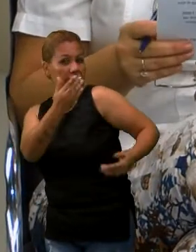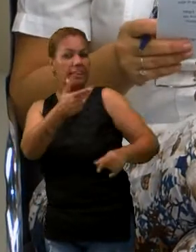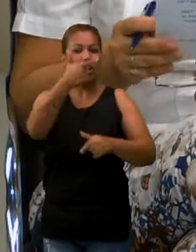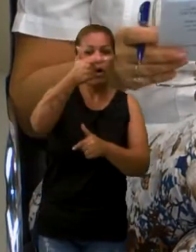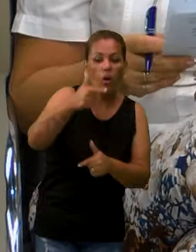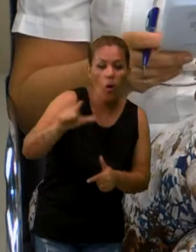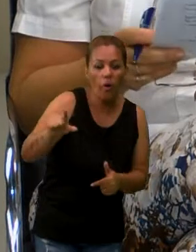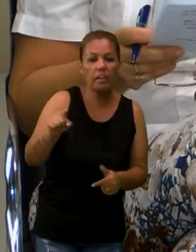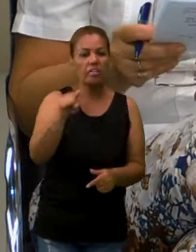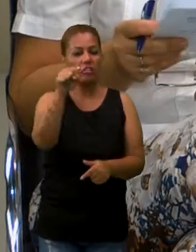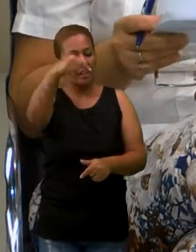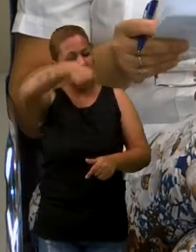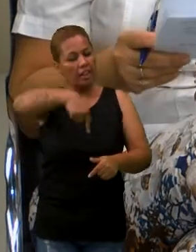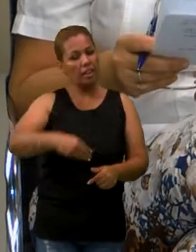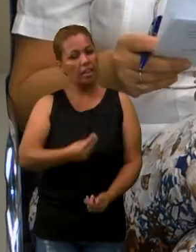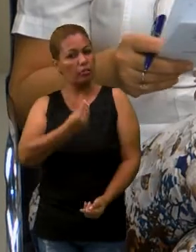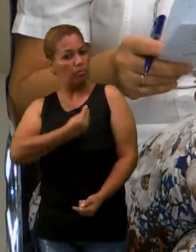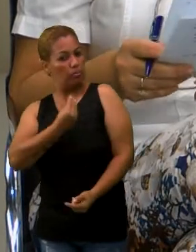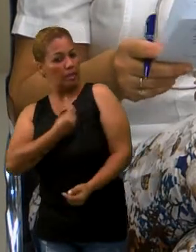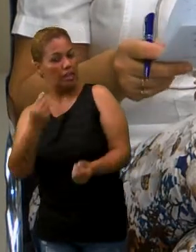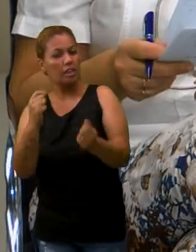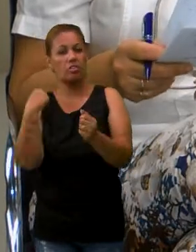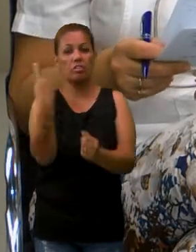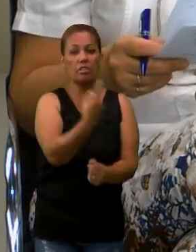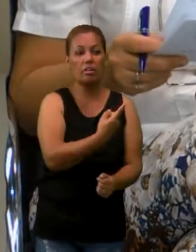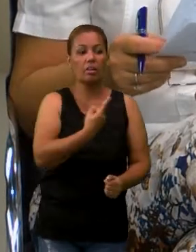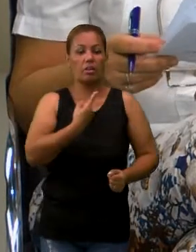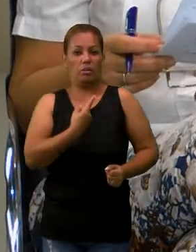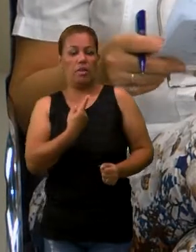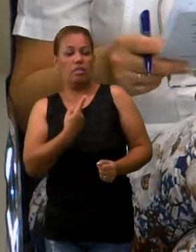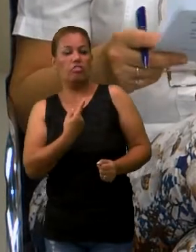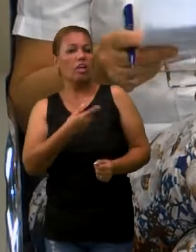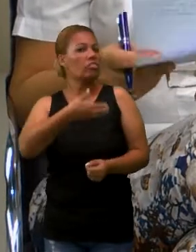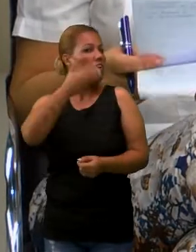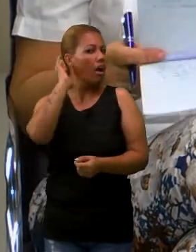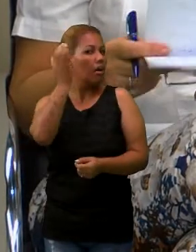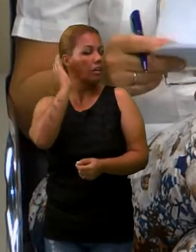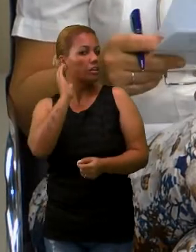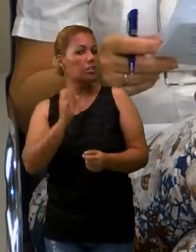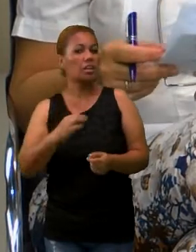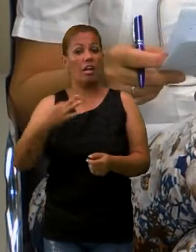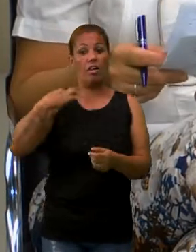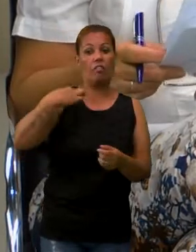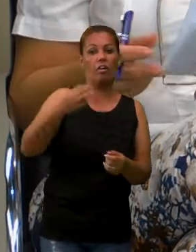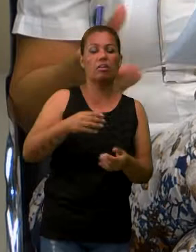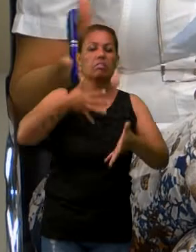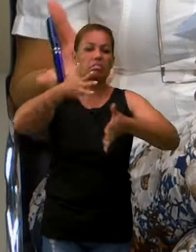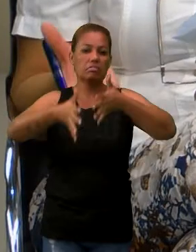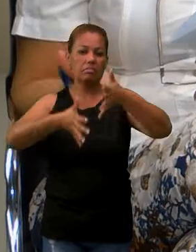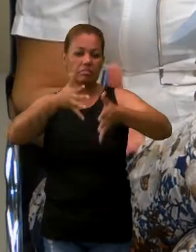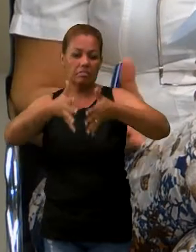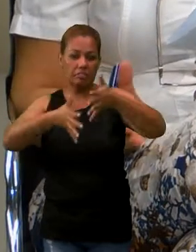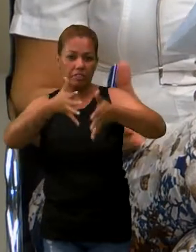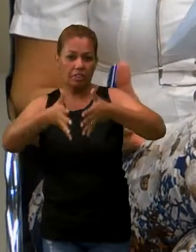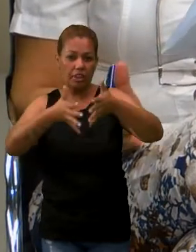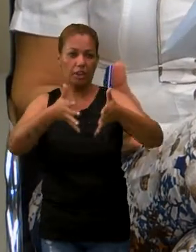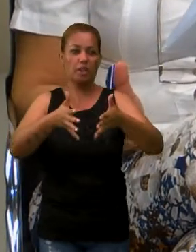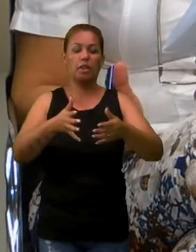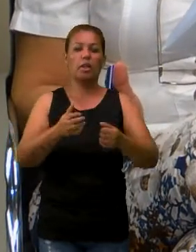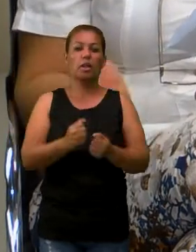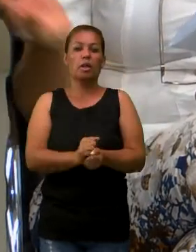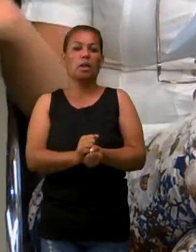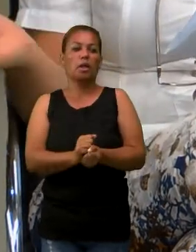uma vez de você está aqui presente com a gente a cristiane de souza é nossa voluntária de libras né